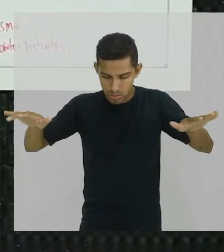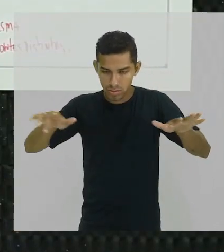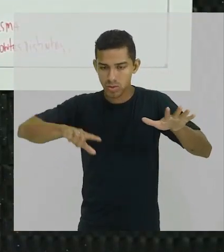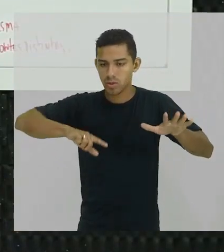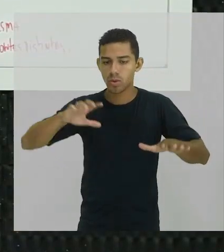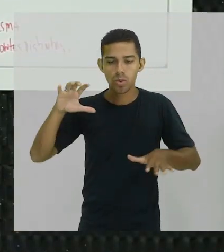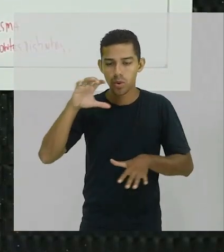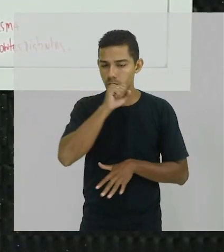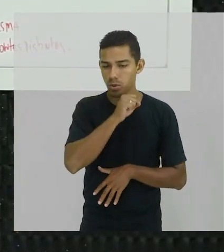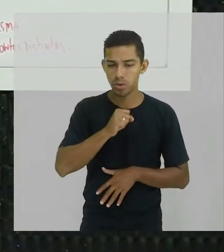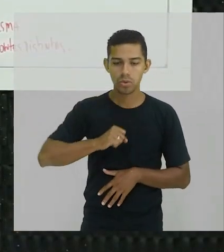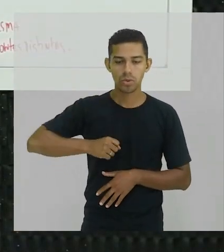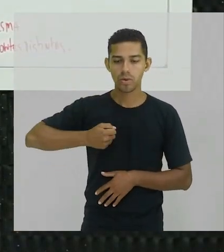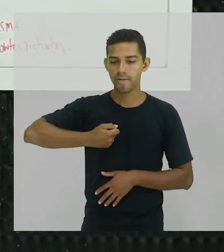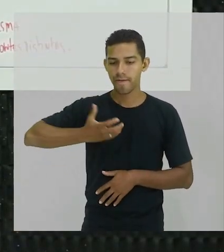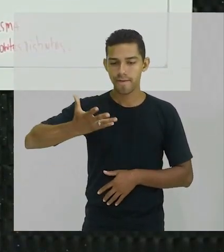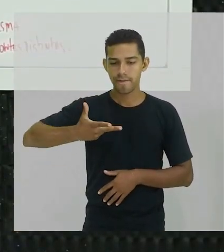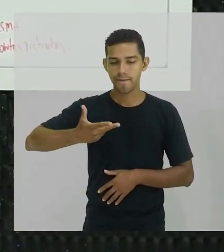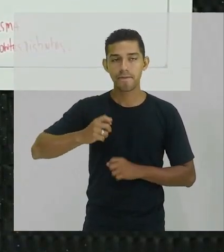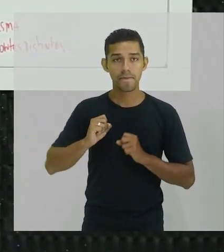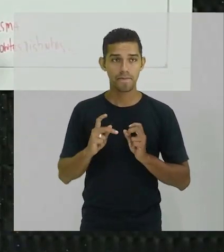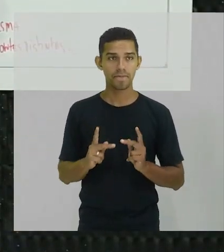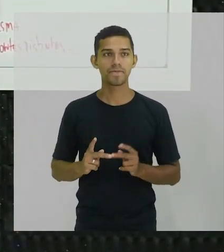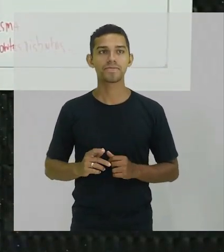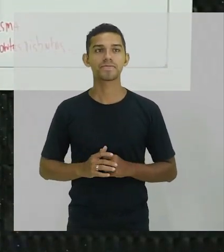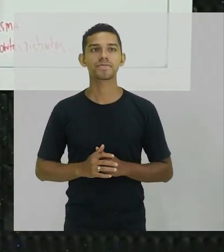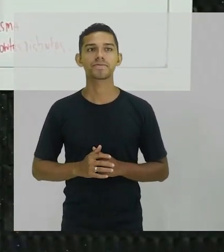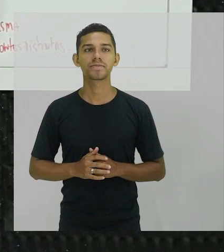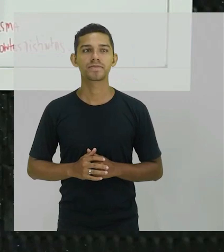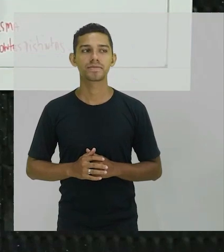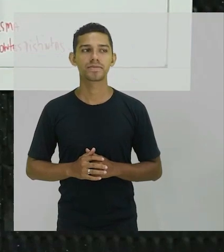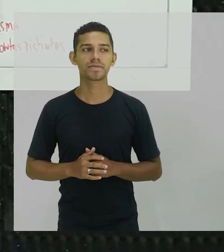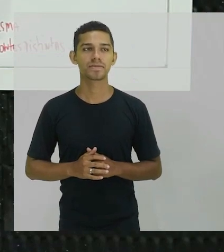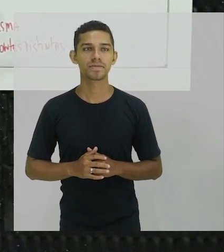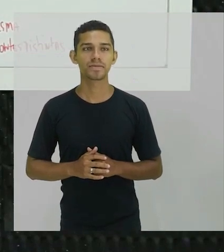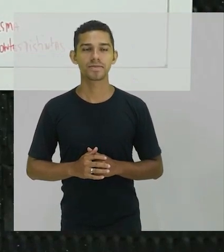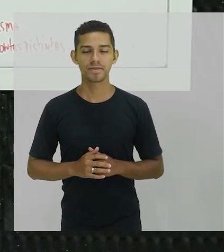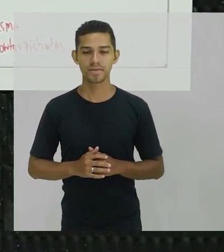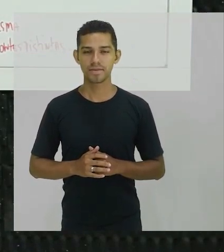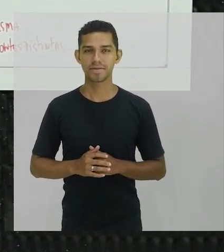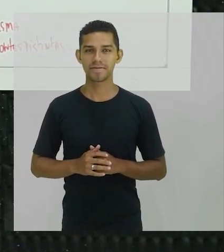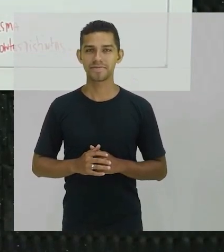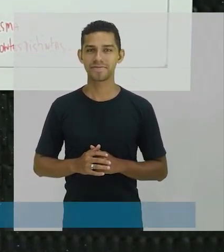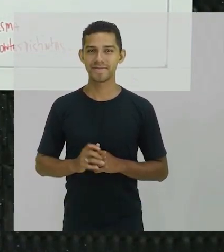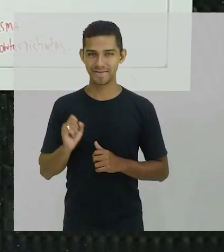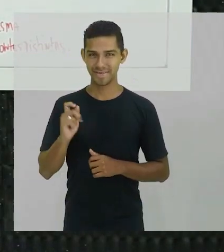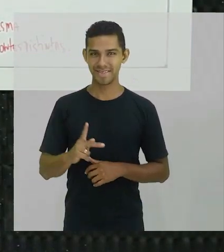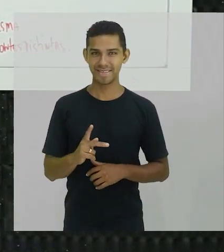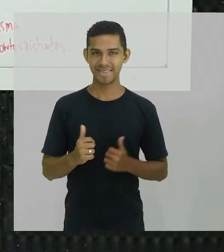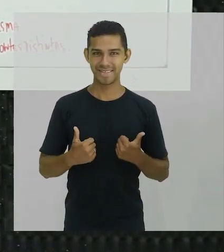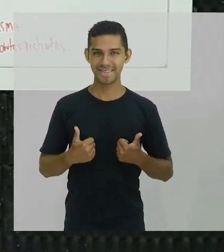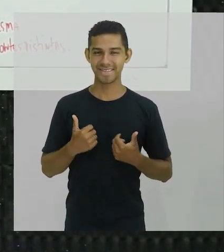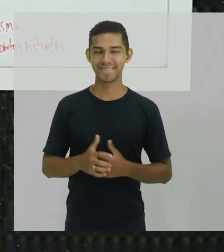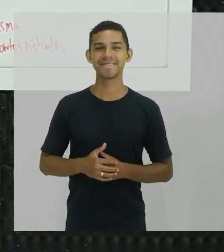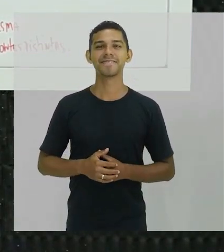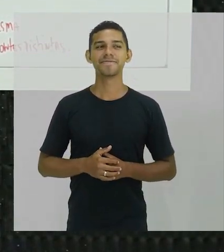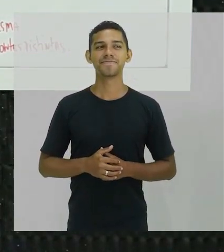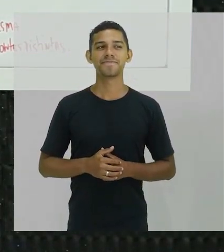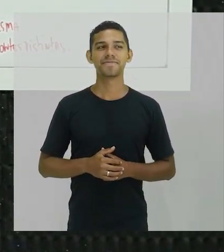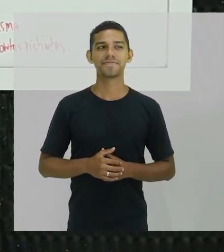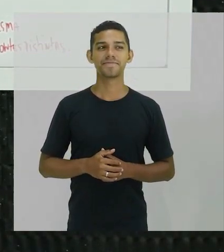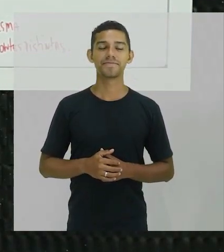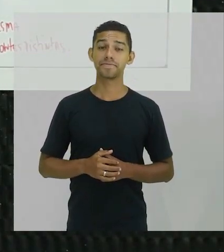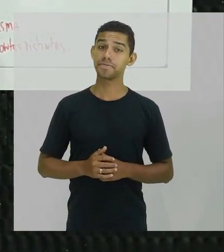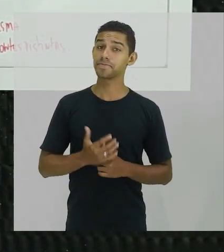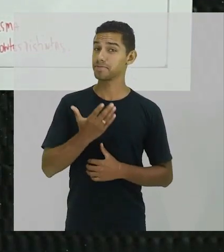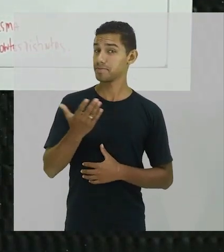mesma velocidade, tá ok? Então, segunda resposta, letra A, certo? Bom,